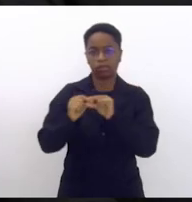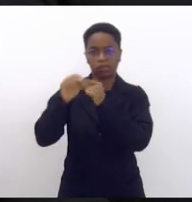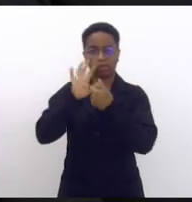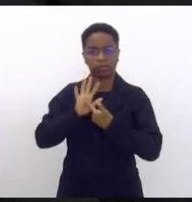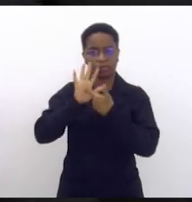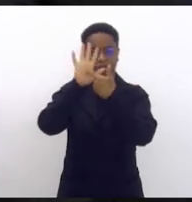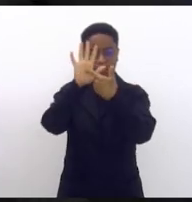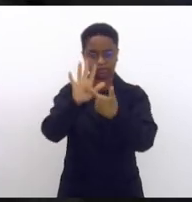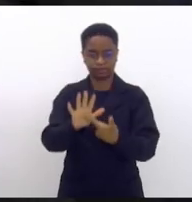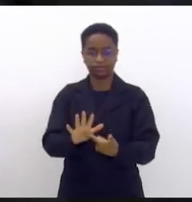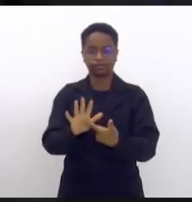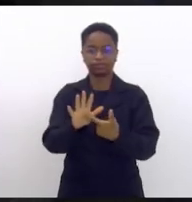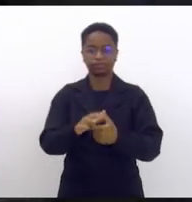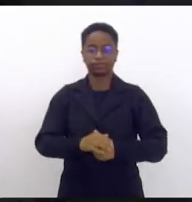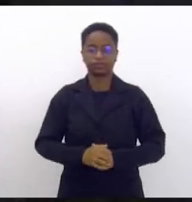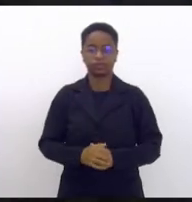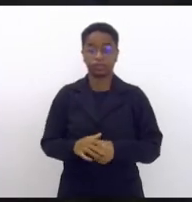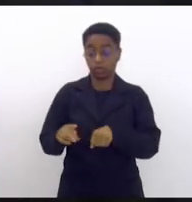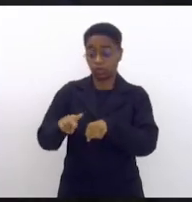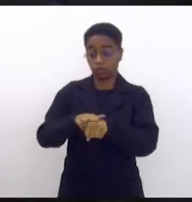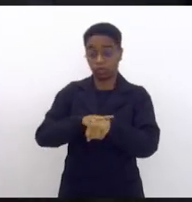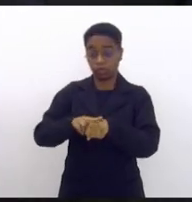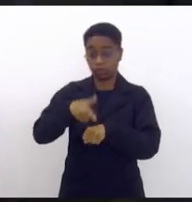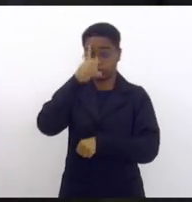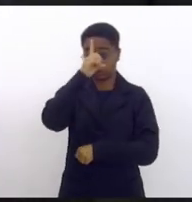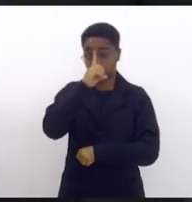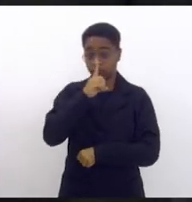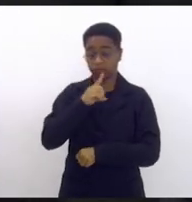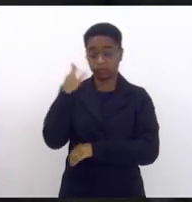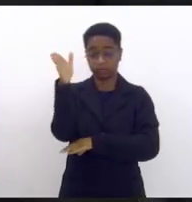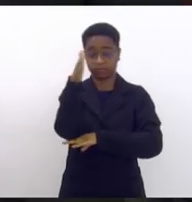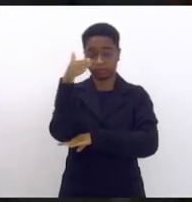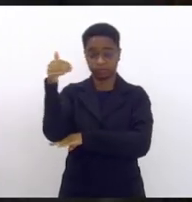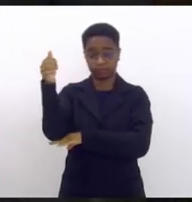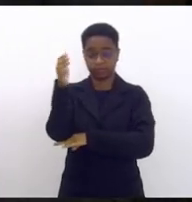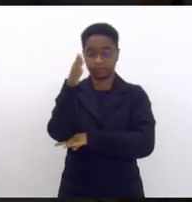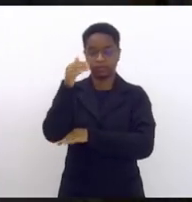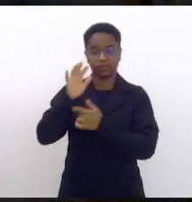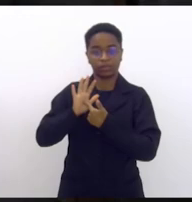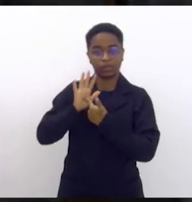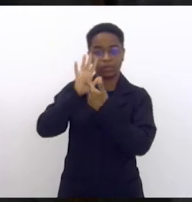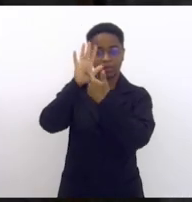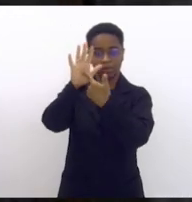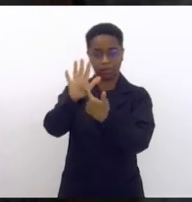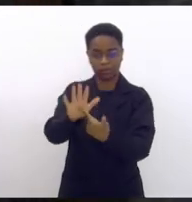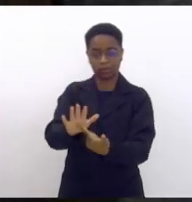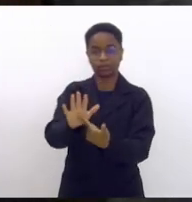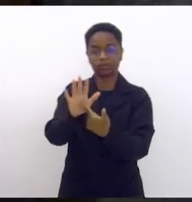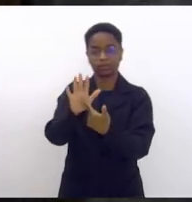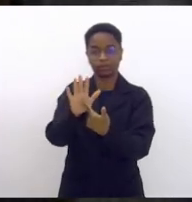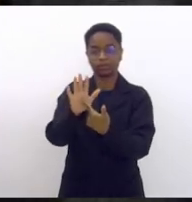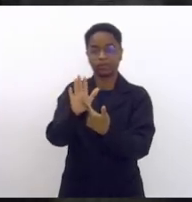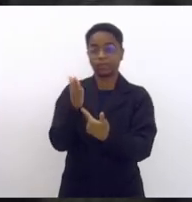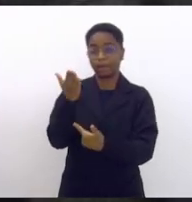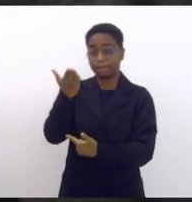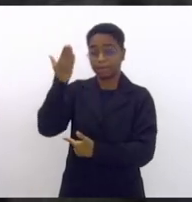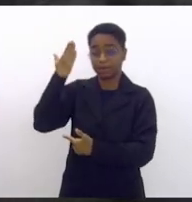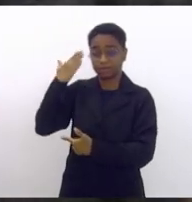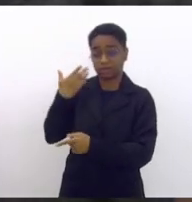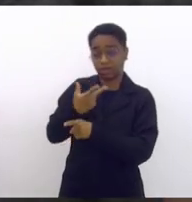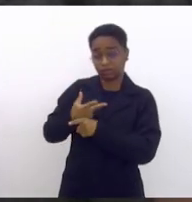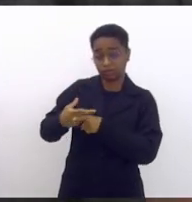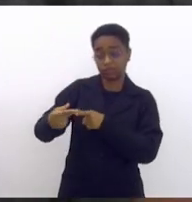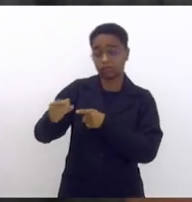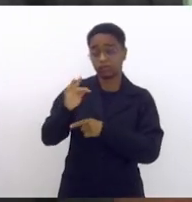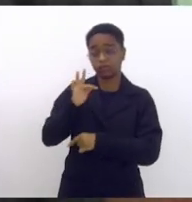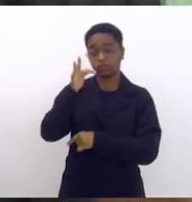paro que ostentas estrelado de comver de louro desta flâmula P no futuro